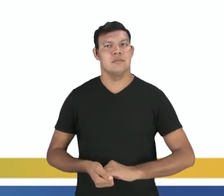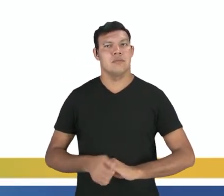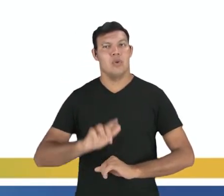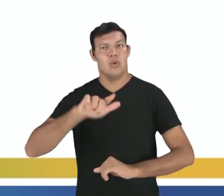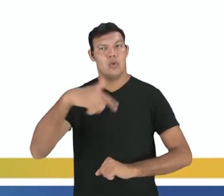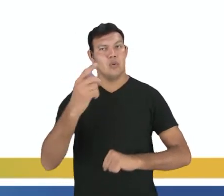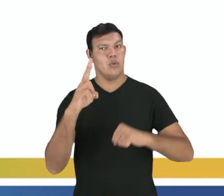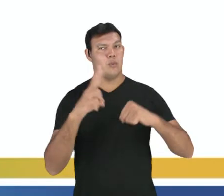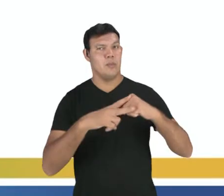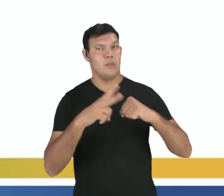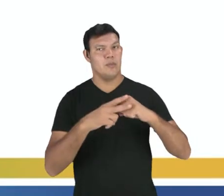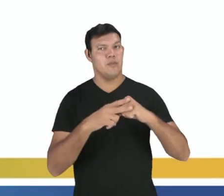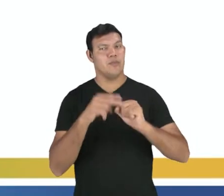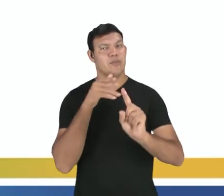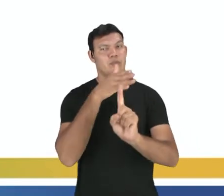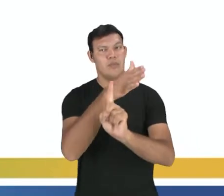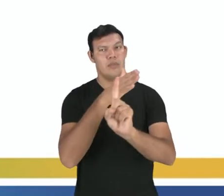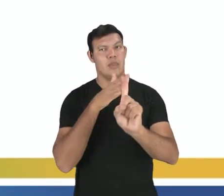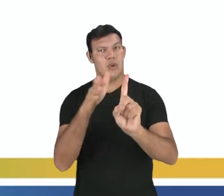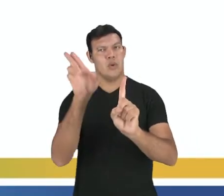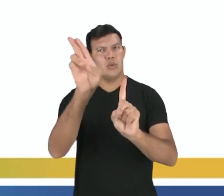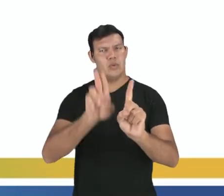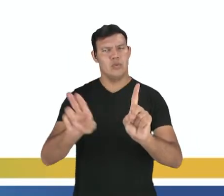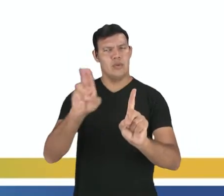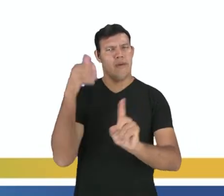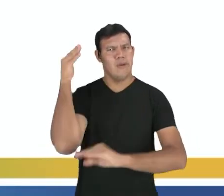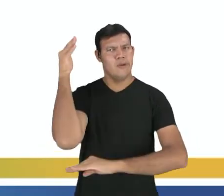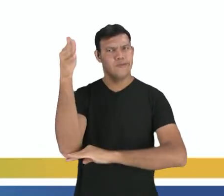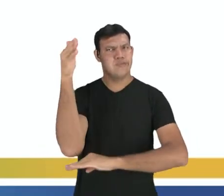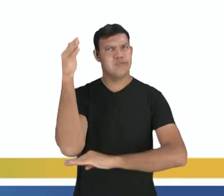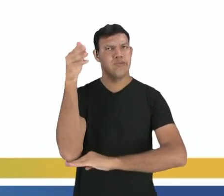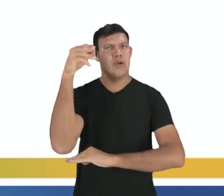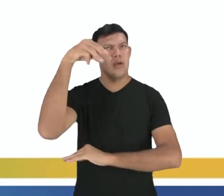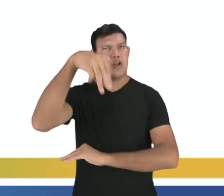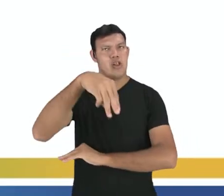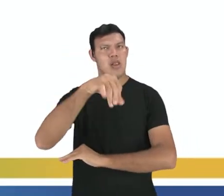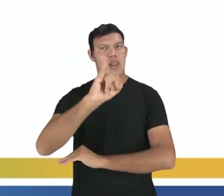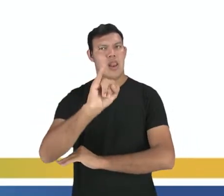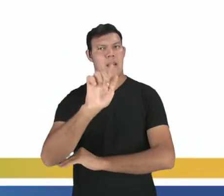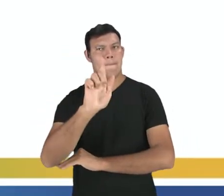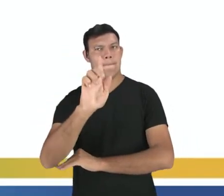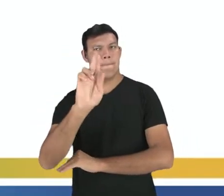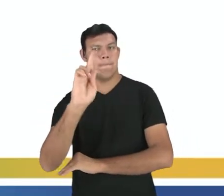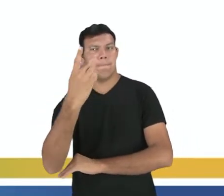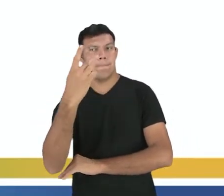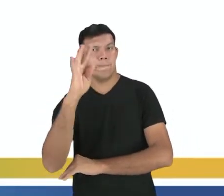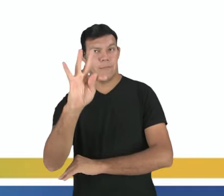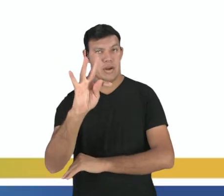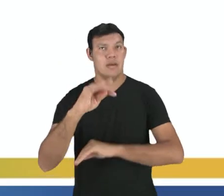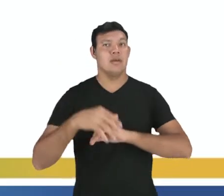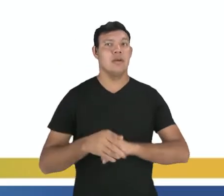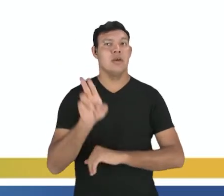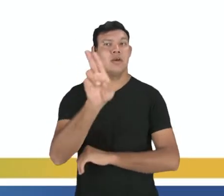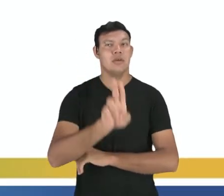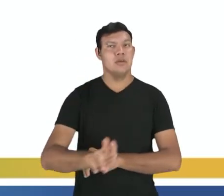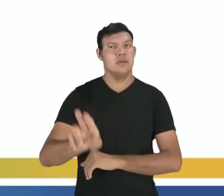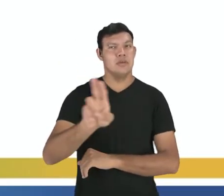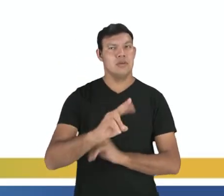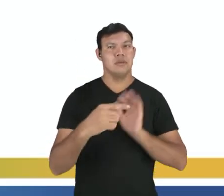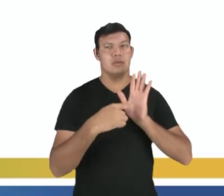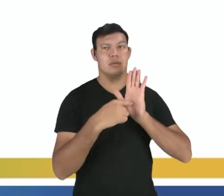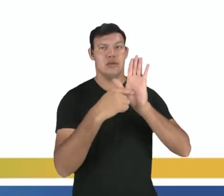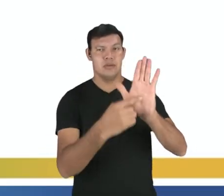Outro verbo modal bastante usado é o might, e ele pode indicar. Eu posso usá-lo para